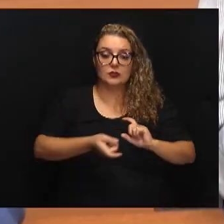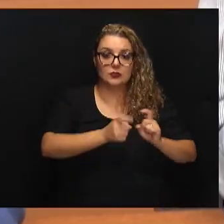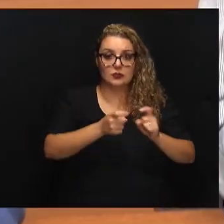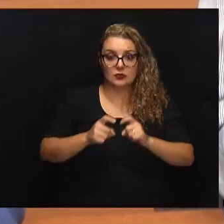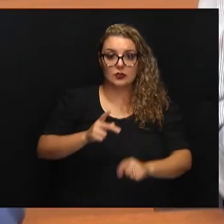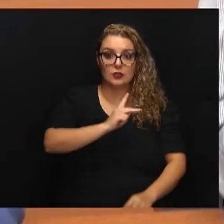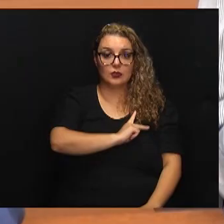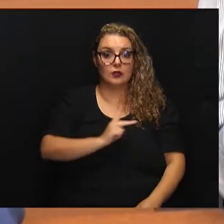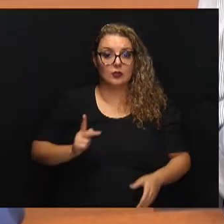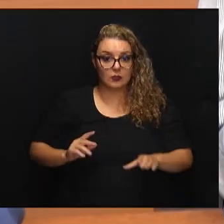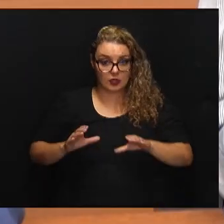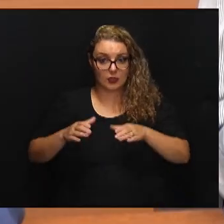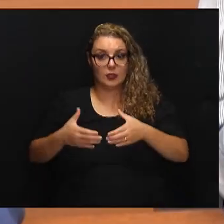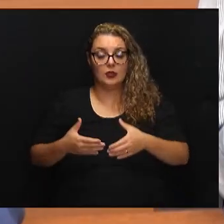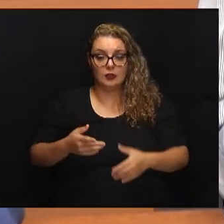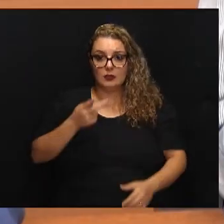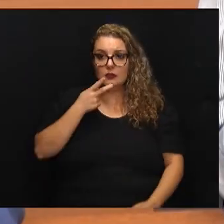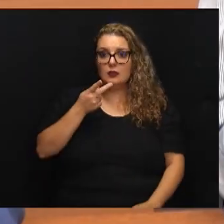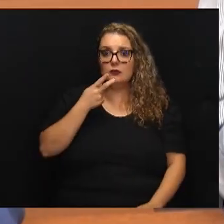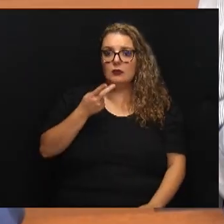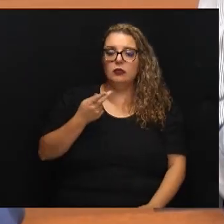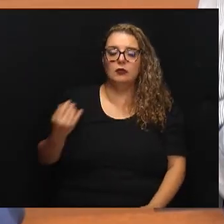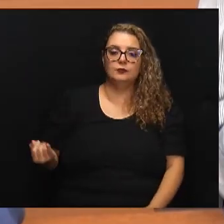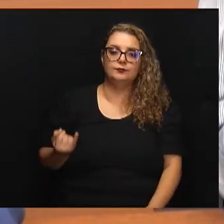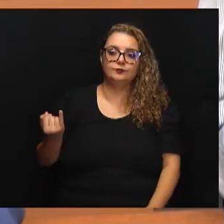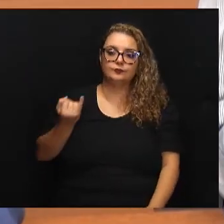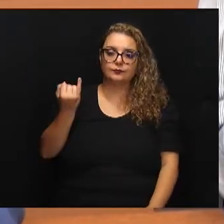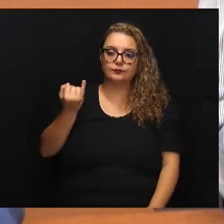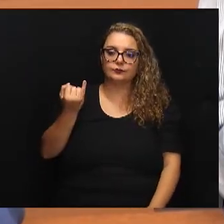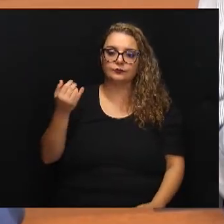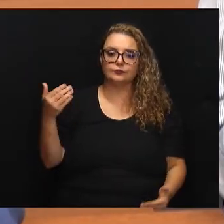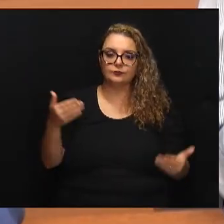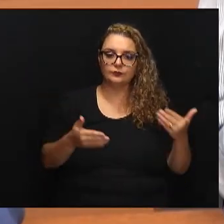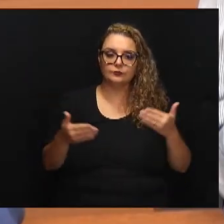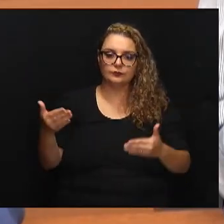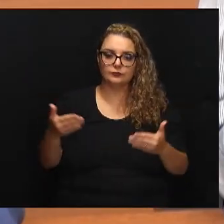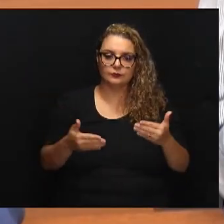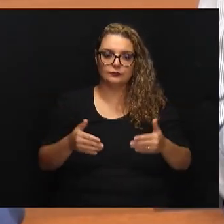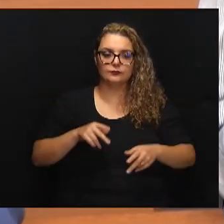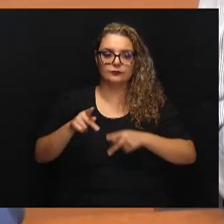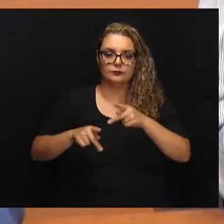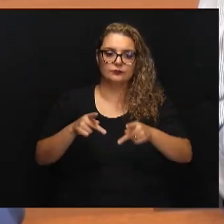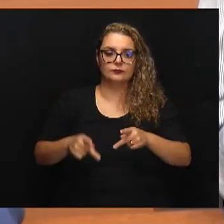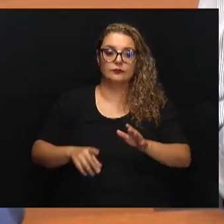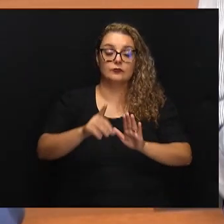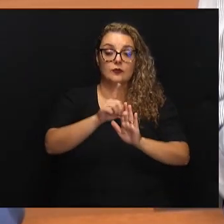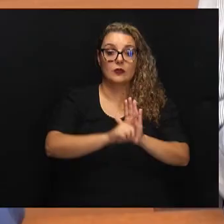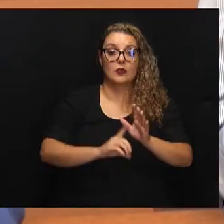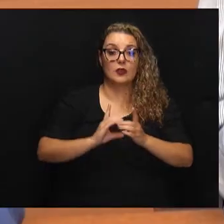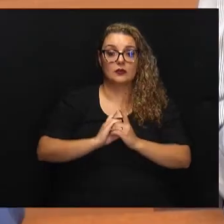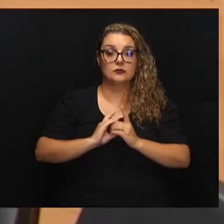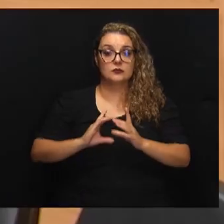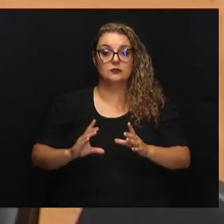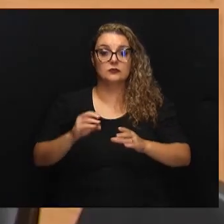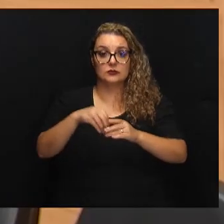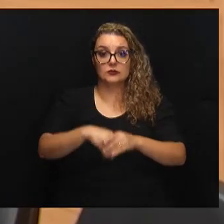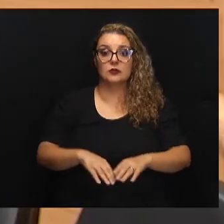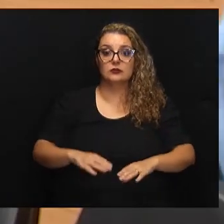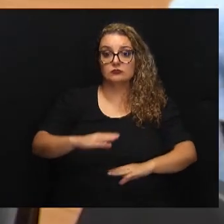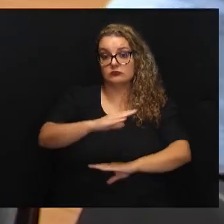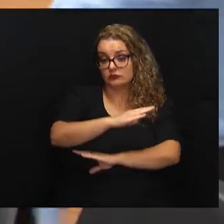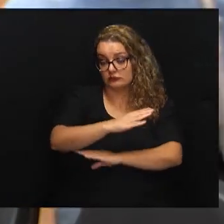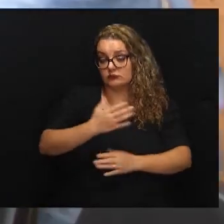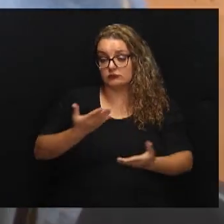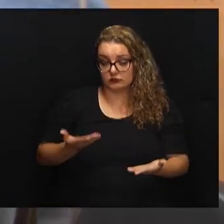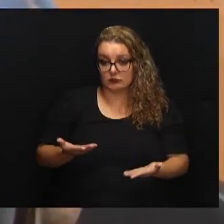presidente da comissão ressaltou ainda a importância da participação popular como direito democrático na Casa do Povo. Olha, as